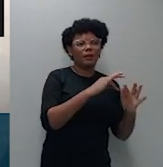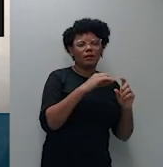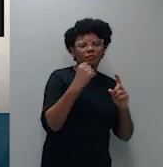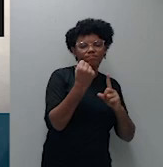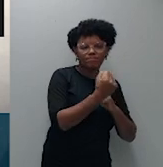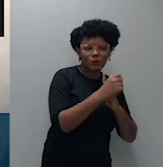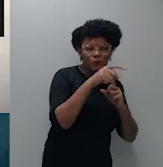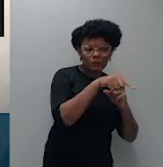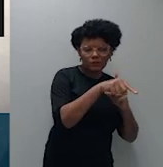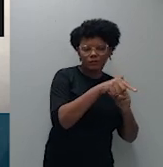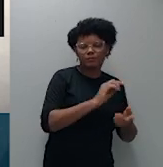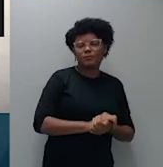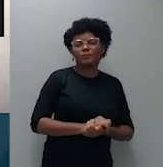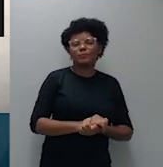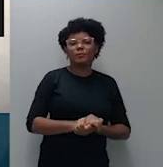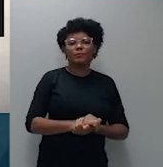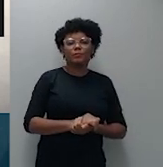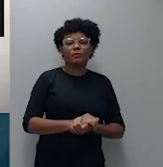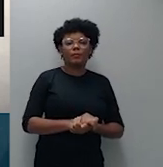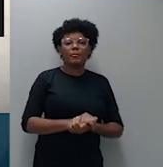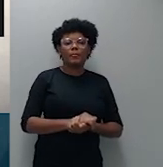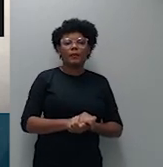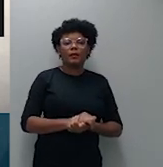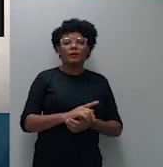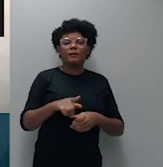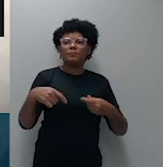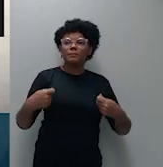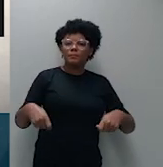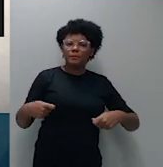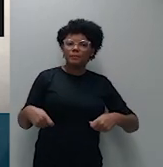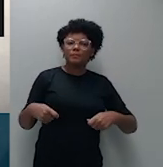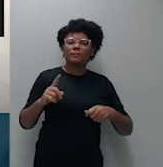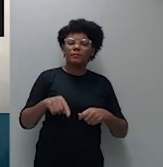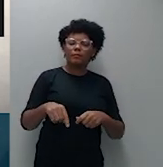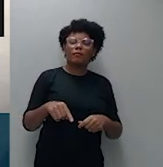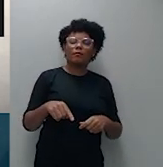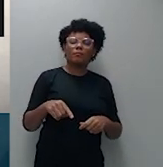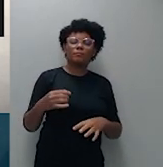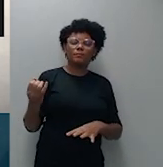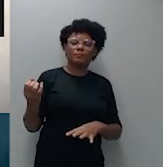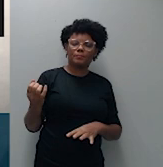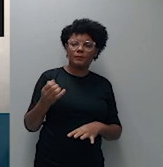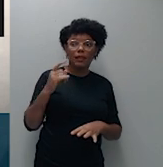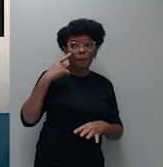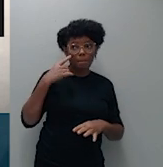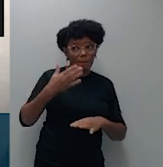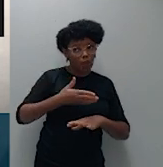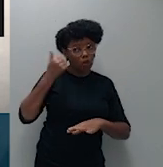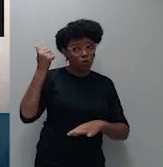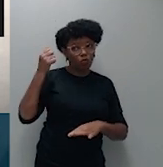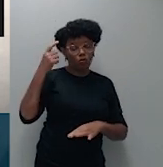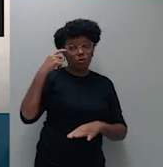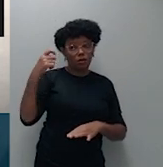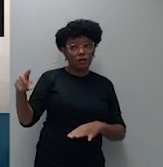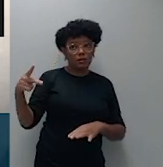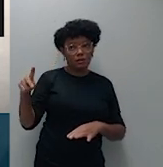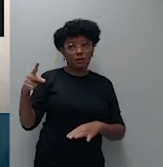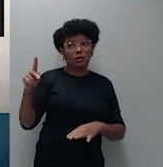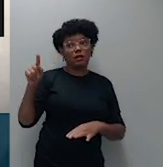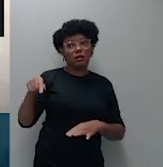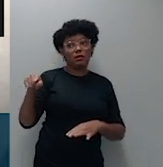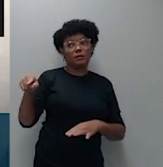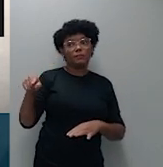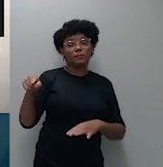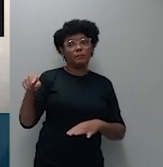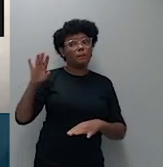entendimento dessa Harmonia com os objetivos de cidade se da prevalência ao melhor interesse da criança fica na região